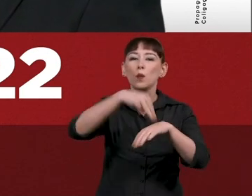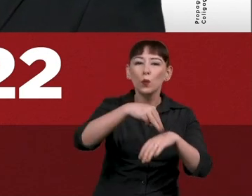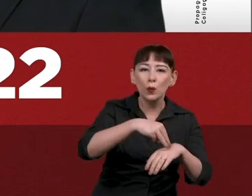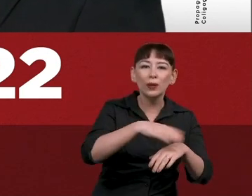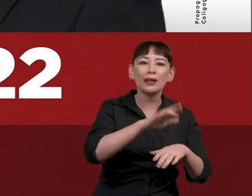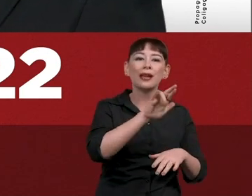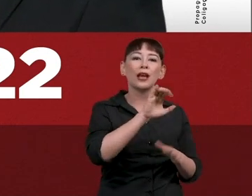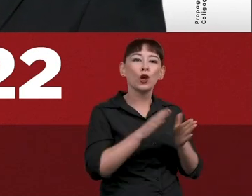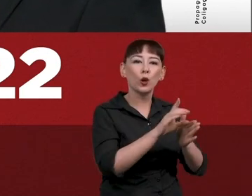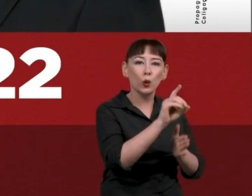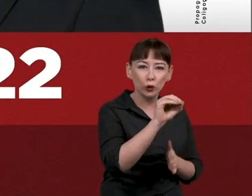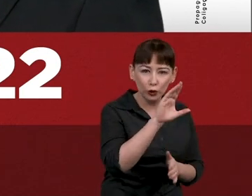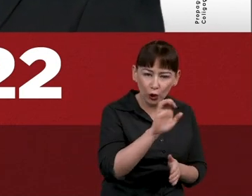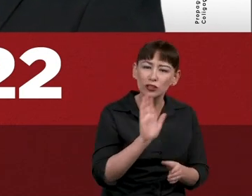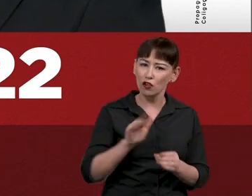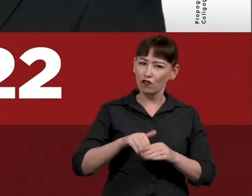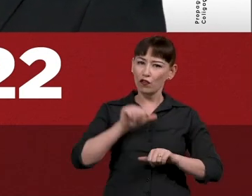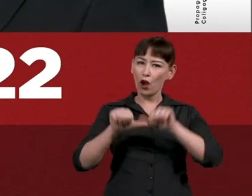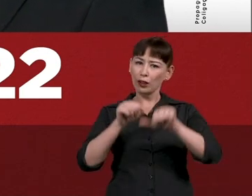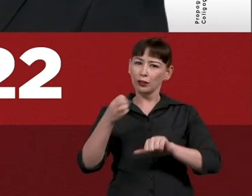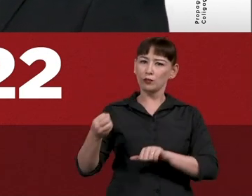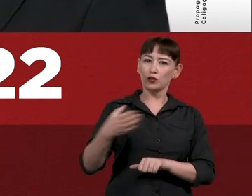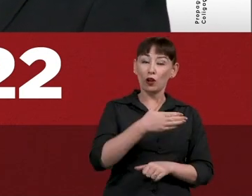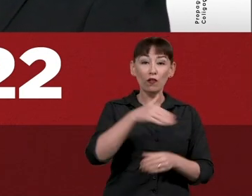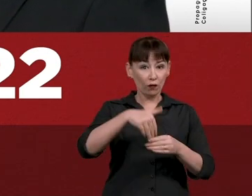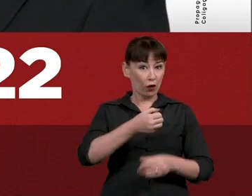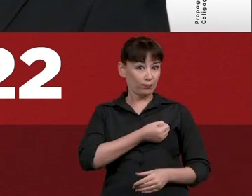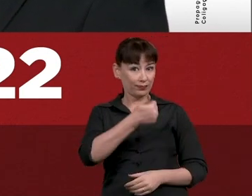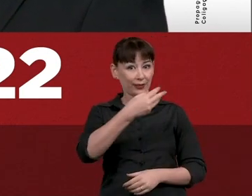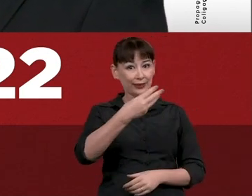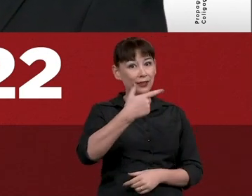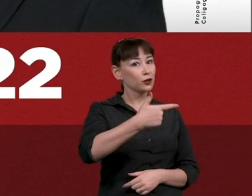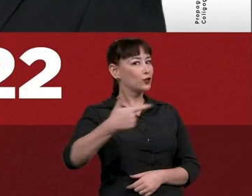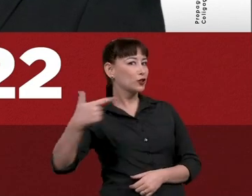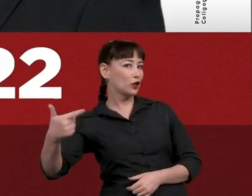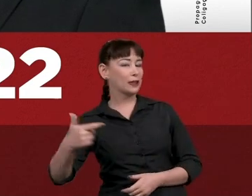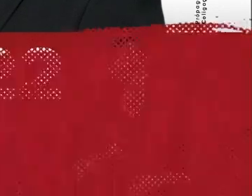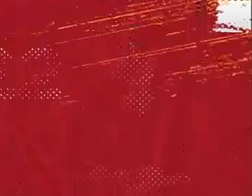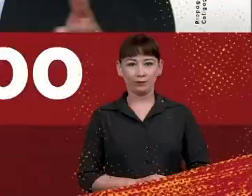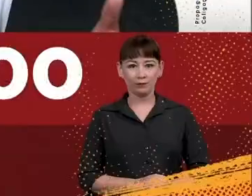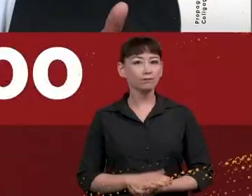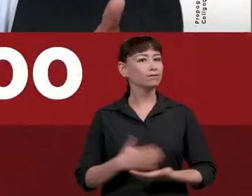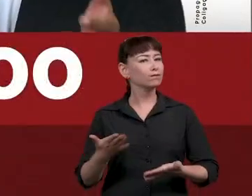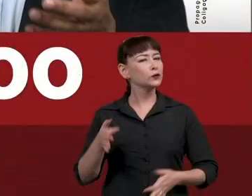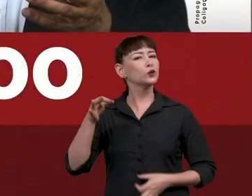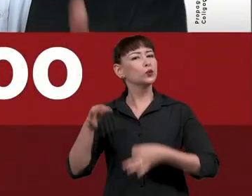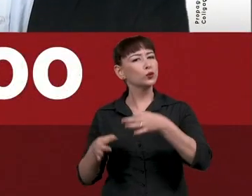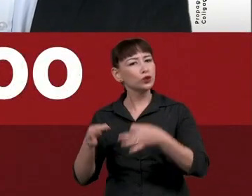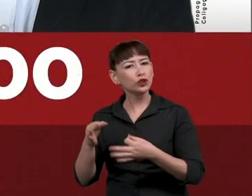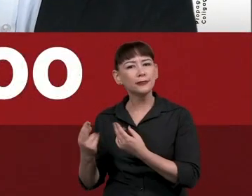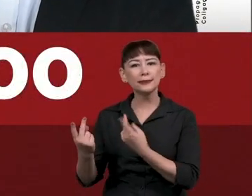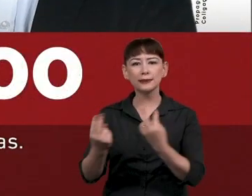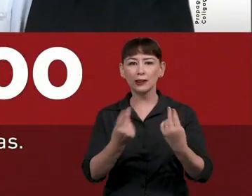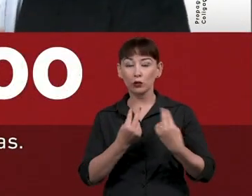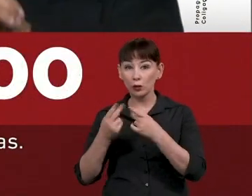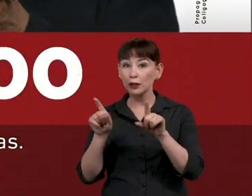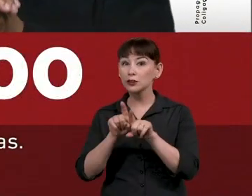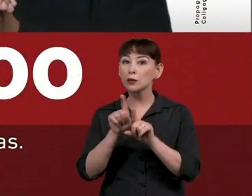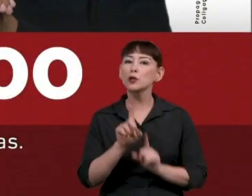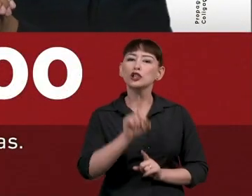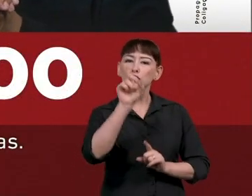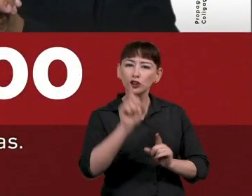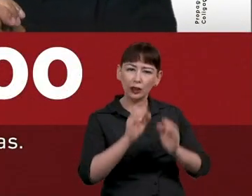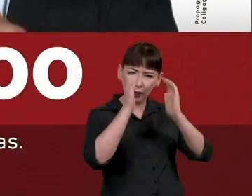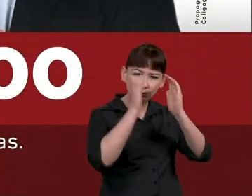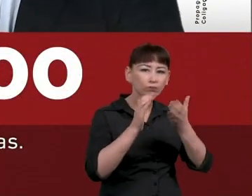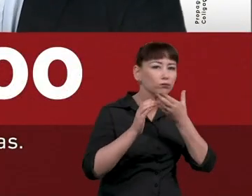Jequitinhonha e Rio Doce, Marcos Gobira. Renovação já. Vote 13222. Defendo justiça, igualdade e